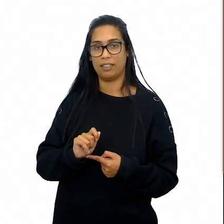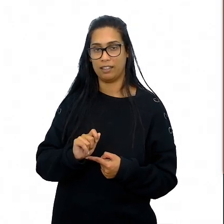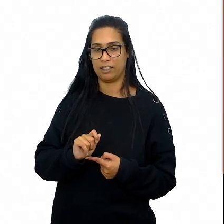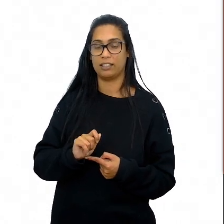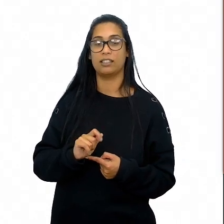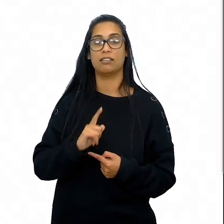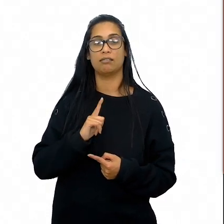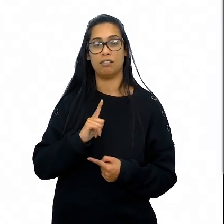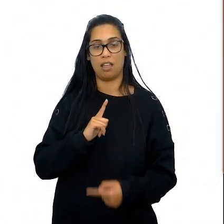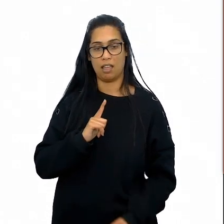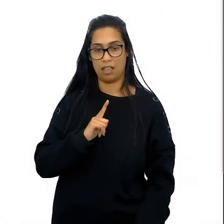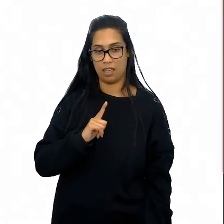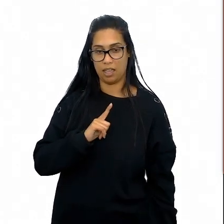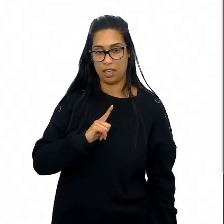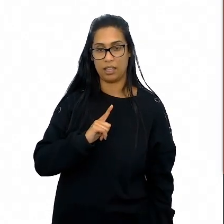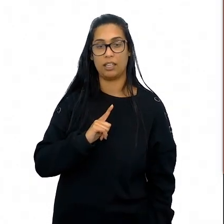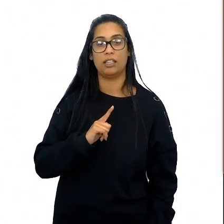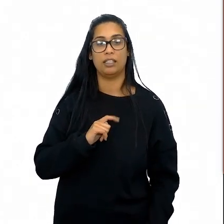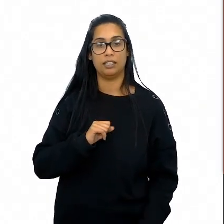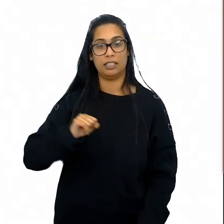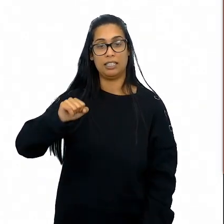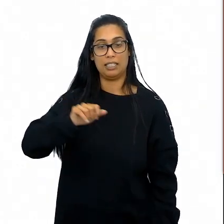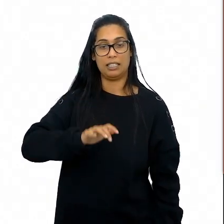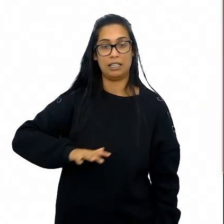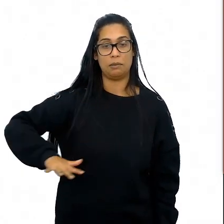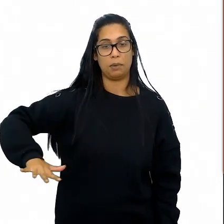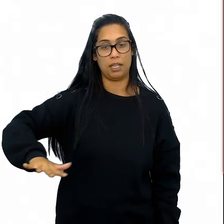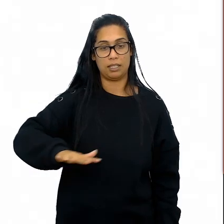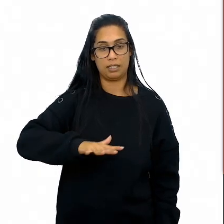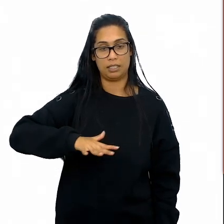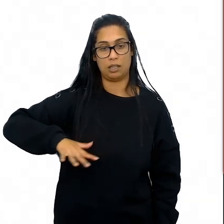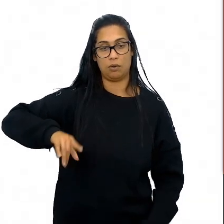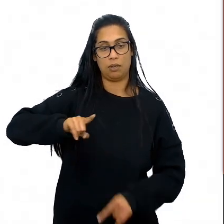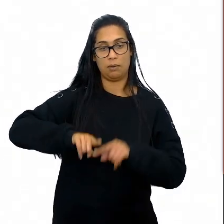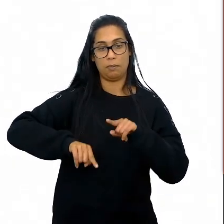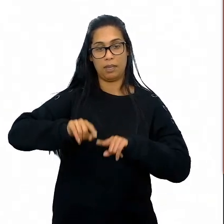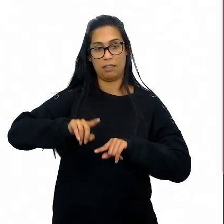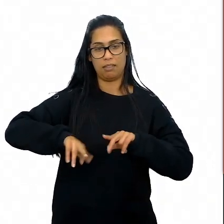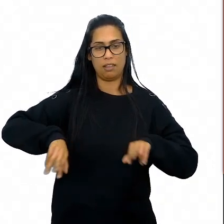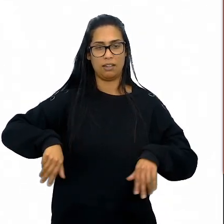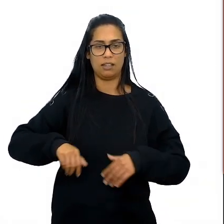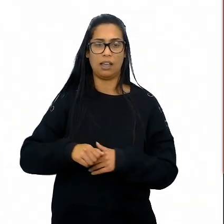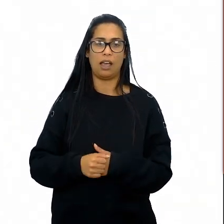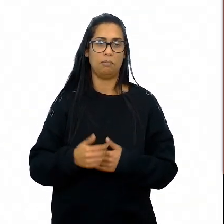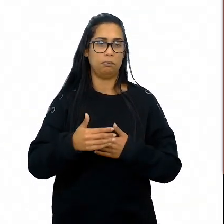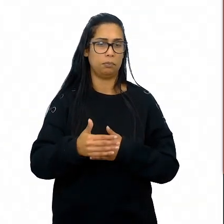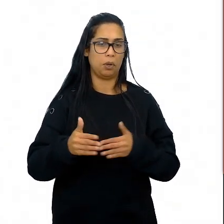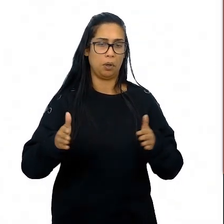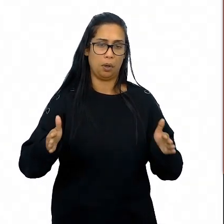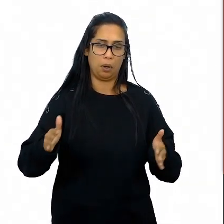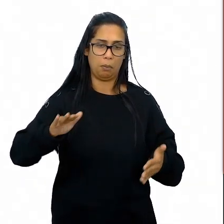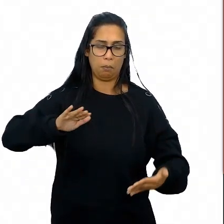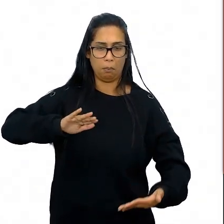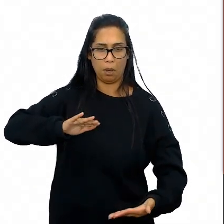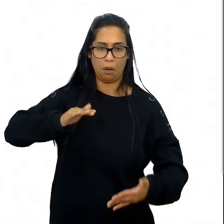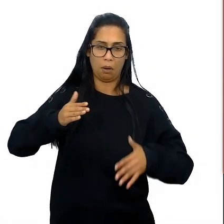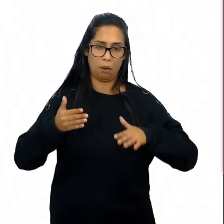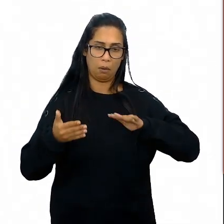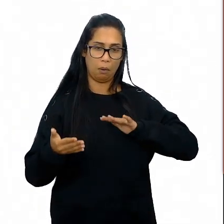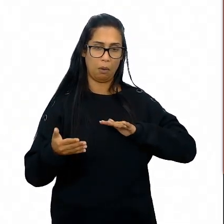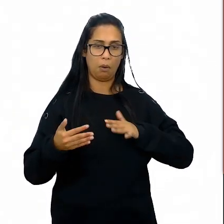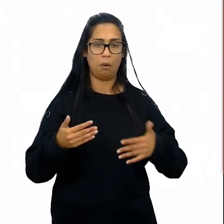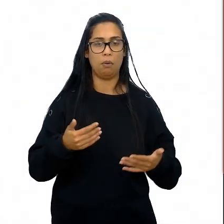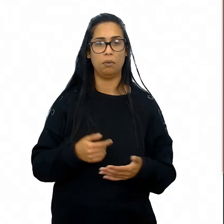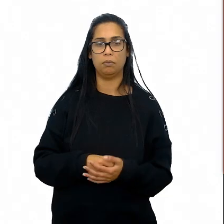geometria métrica espacial Tá certo tratando aí de elementos da geometria de posição